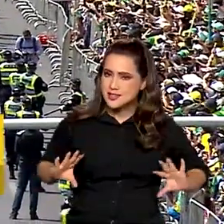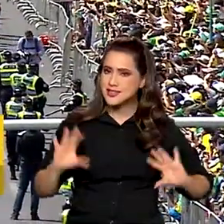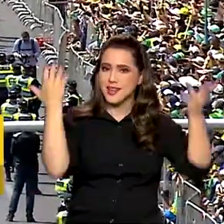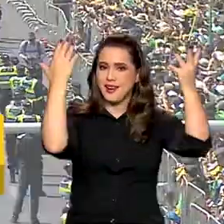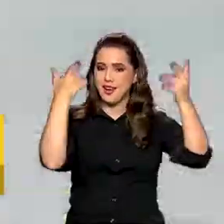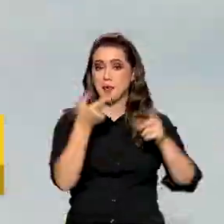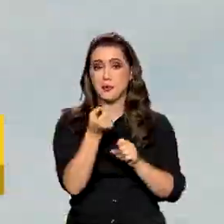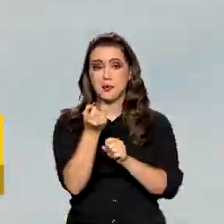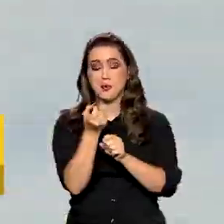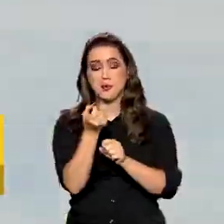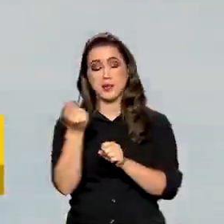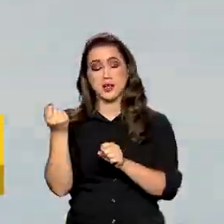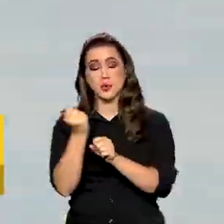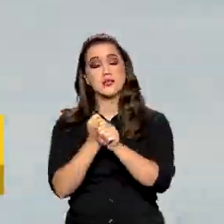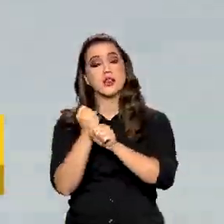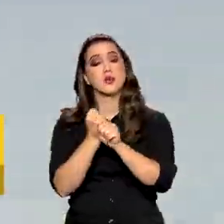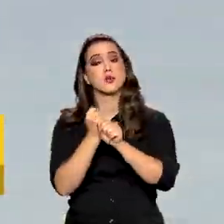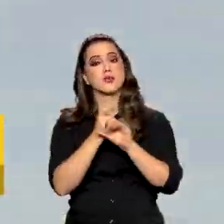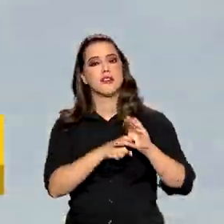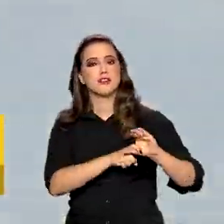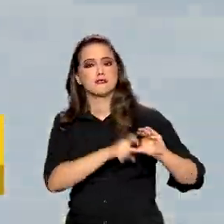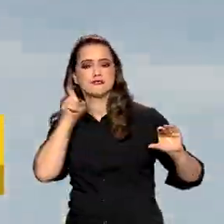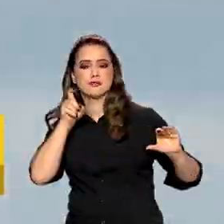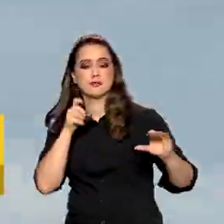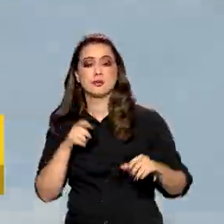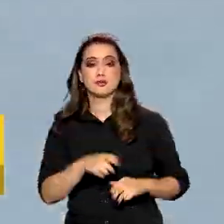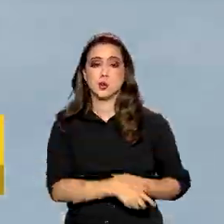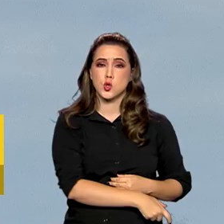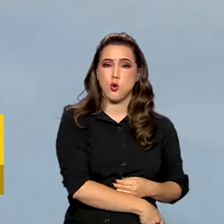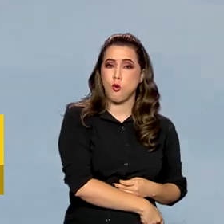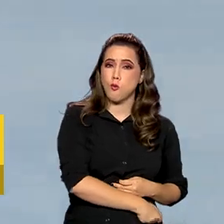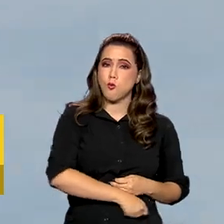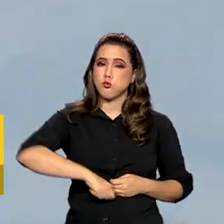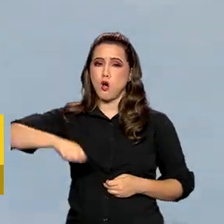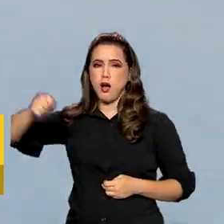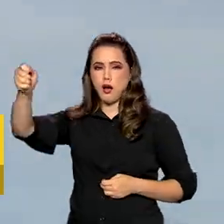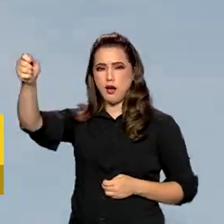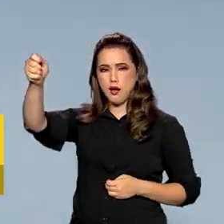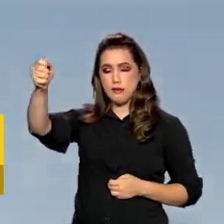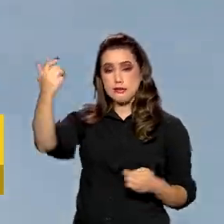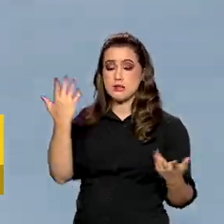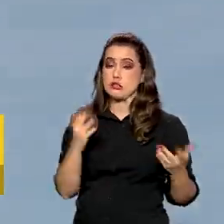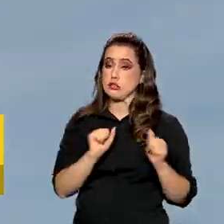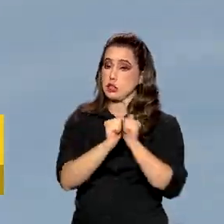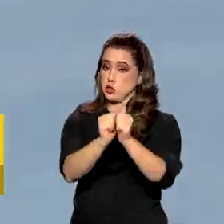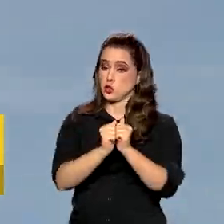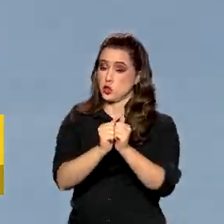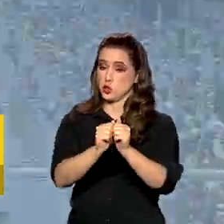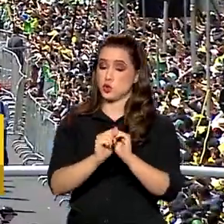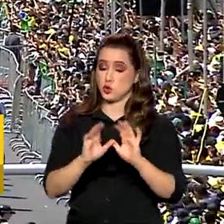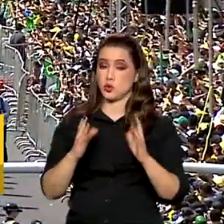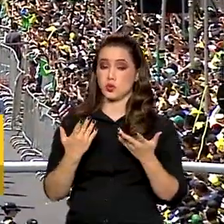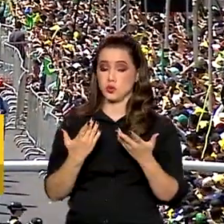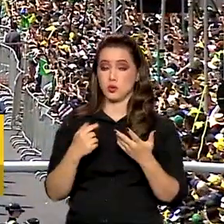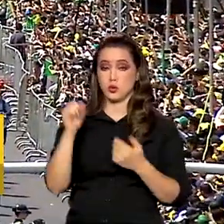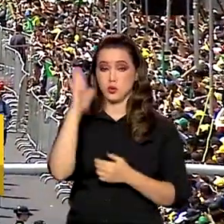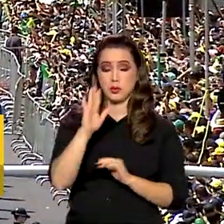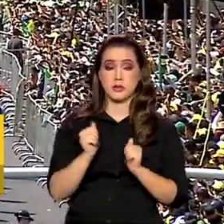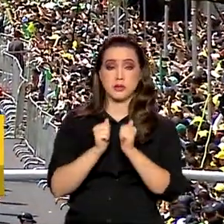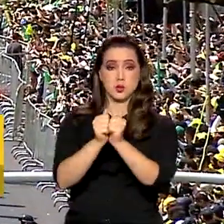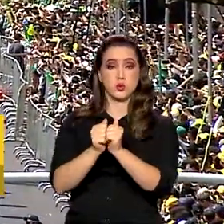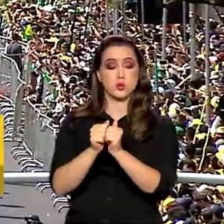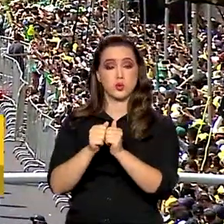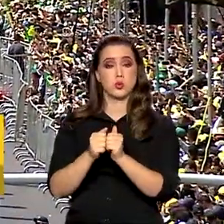200 anos de independência. Então, o Brasil participou das celebrações junto à Marinha do Peru recentemente, à Marinha do